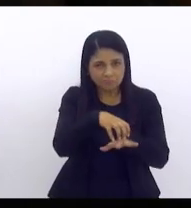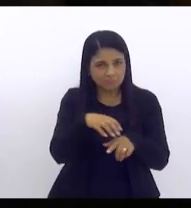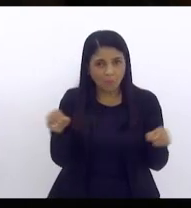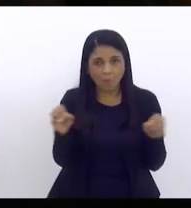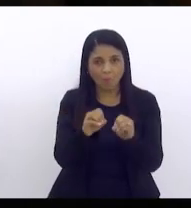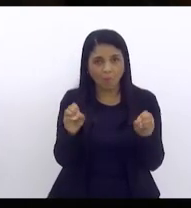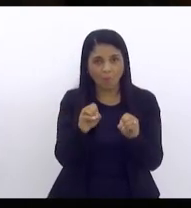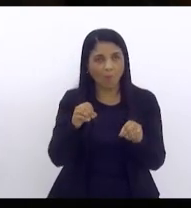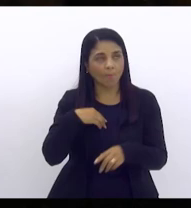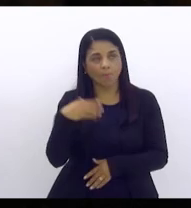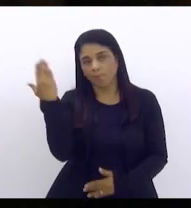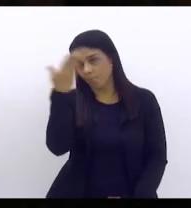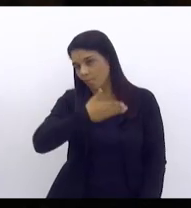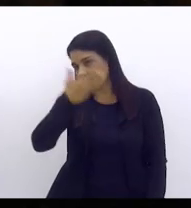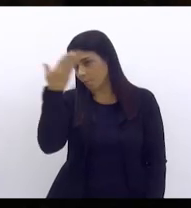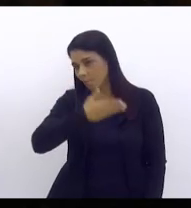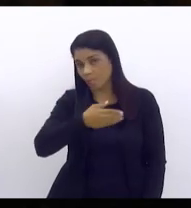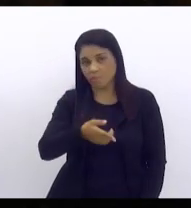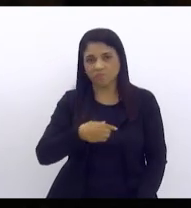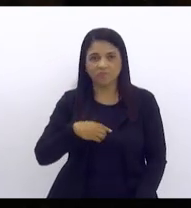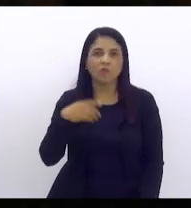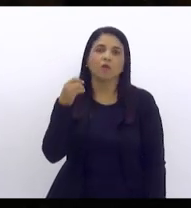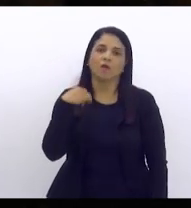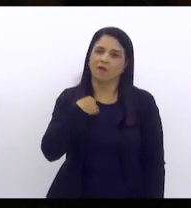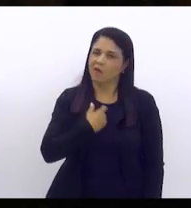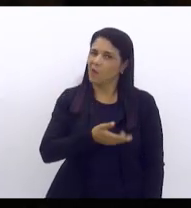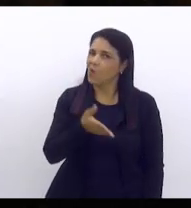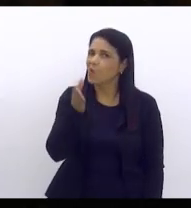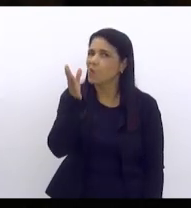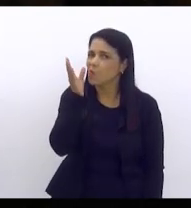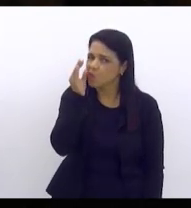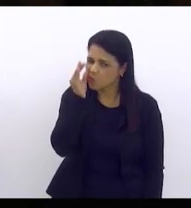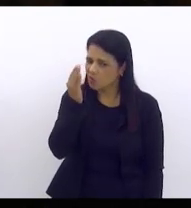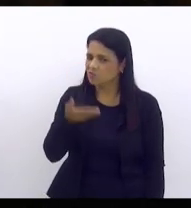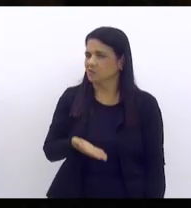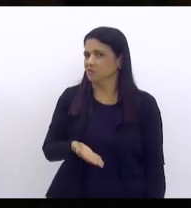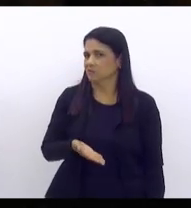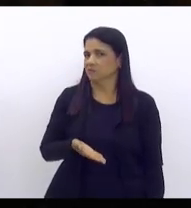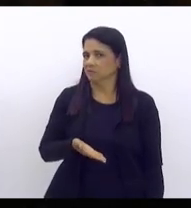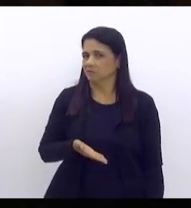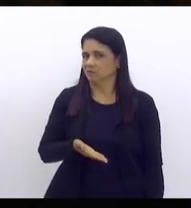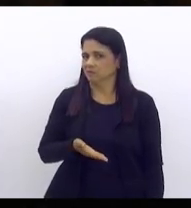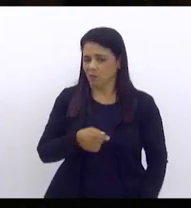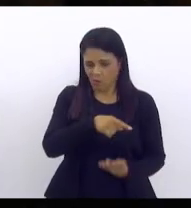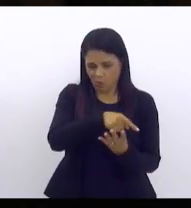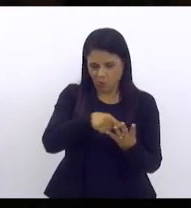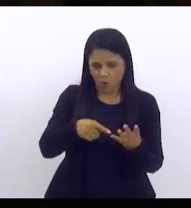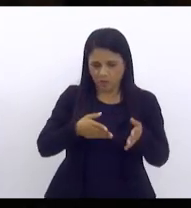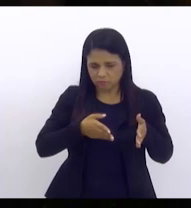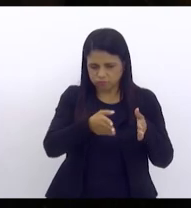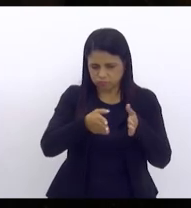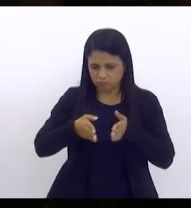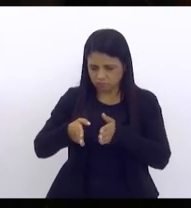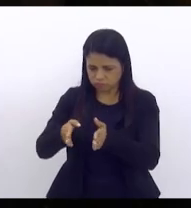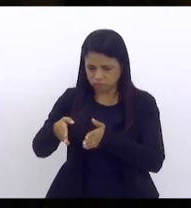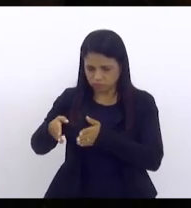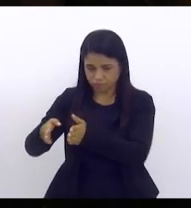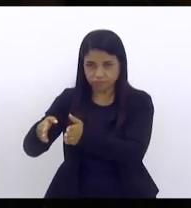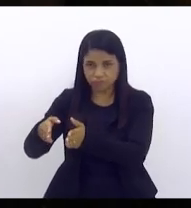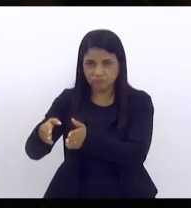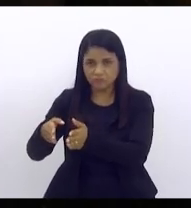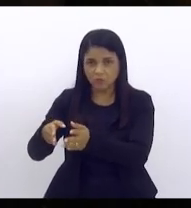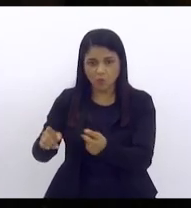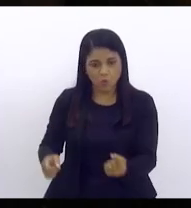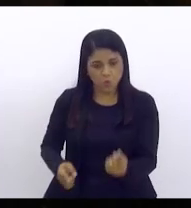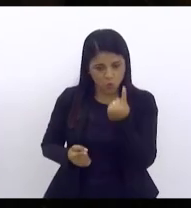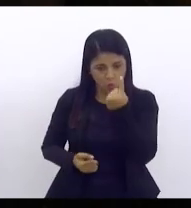menos há uma curiosidade sobre isso. Então, há muito que se consertar, de fato. E